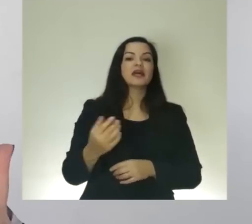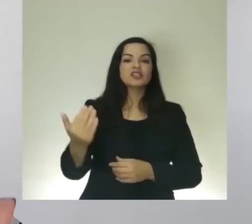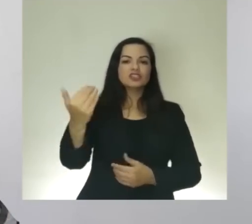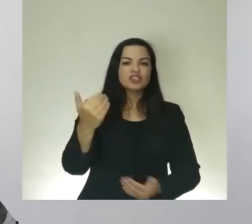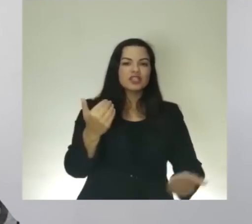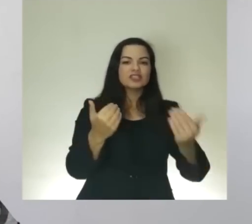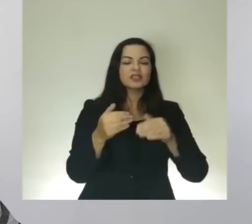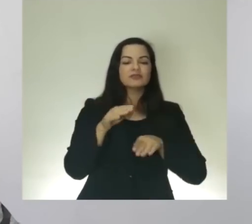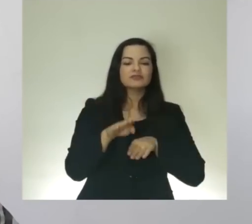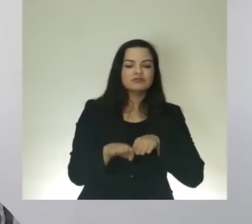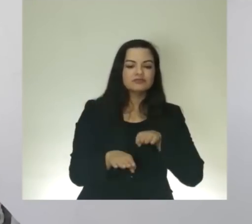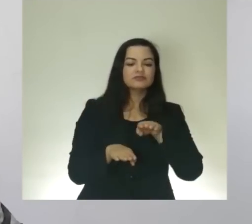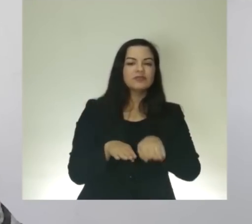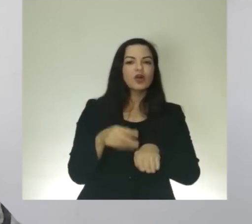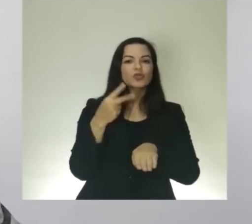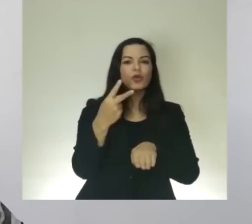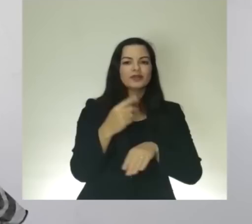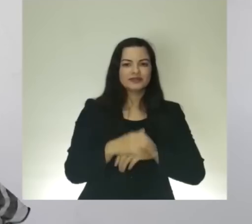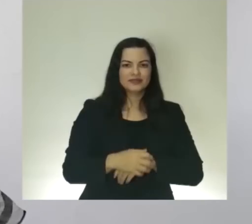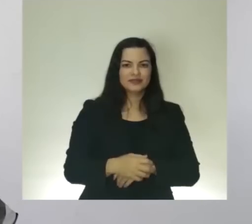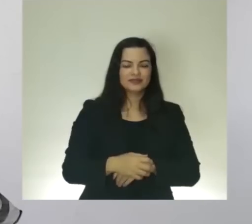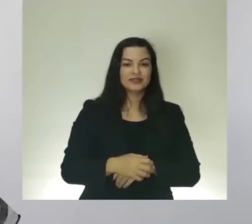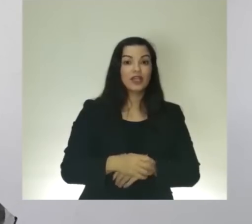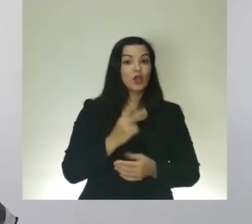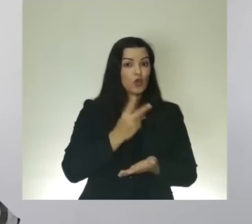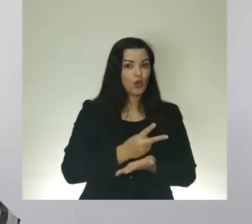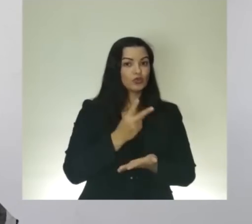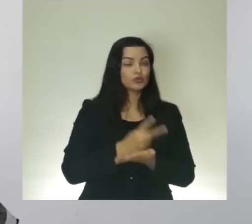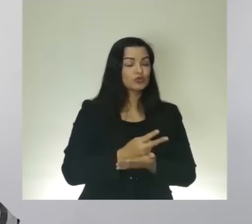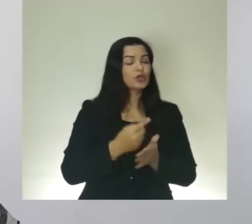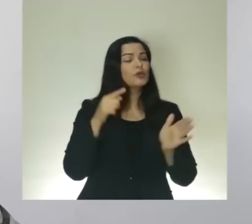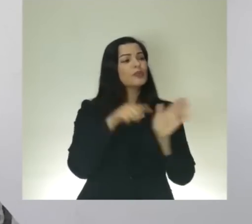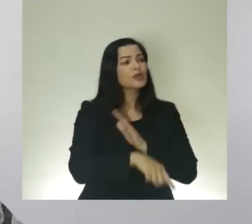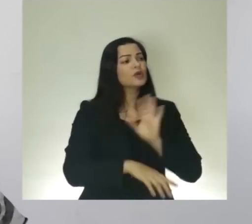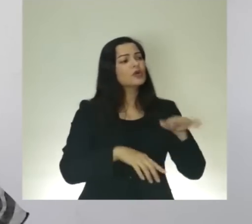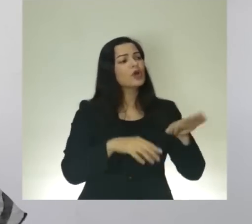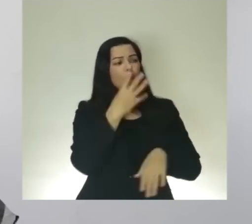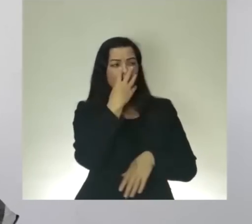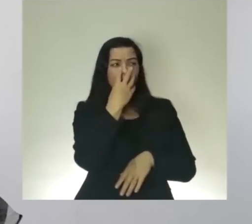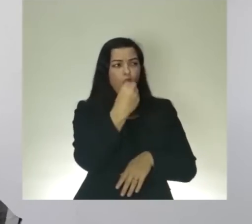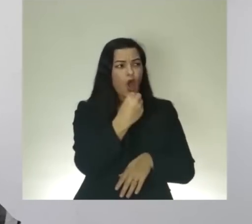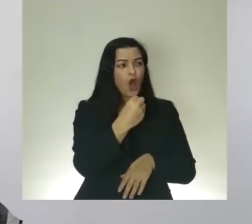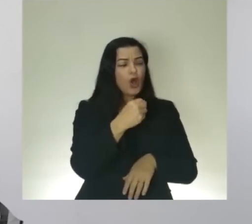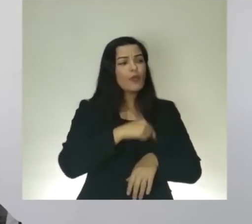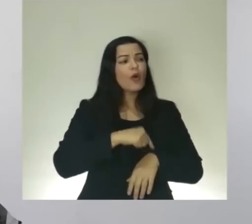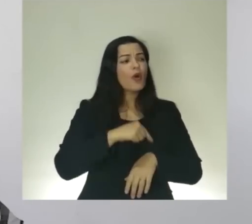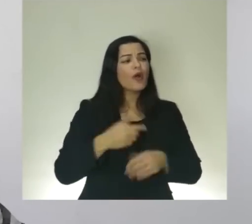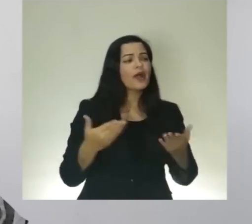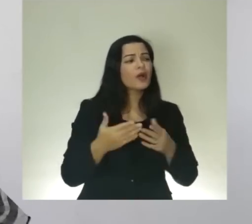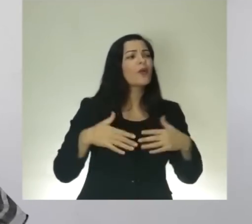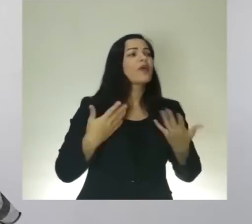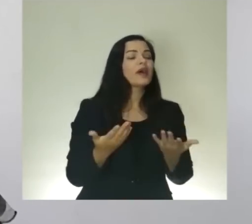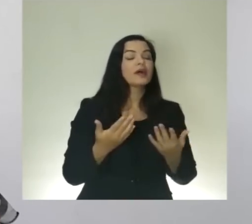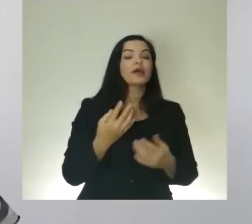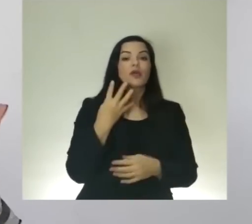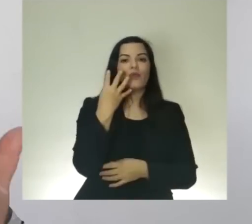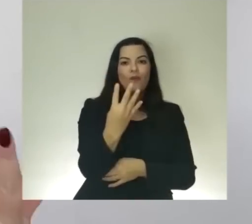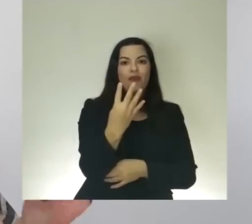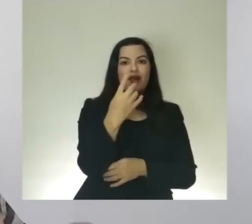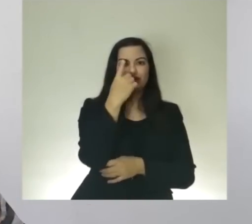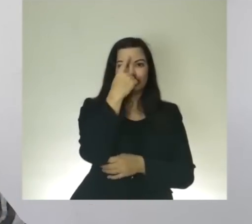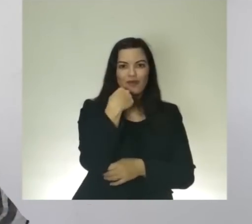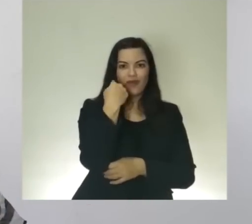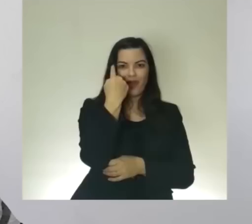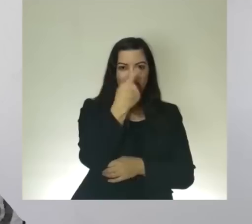continuam perguntando as horas. Que horas são, seu lobo? São 4 horas. Então, as crianças